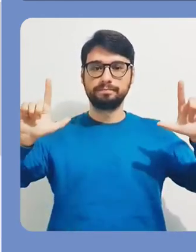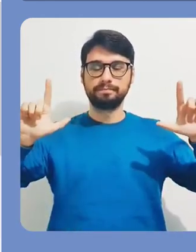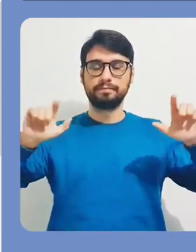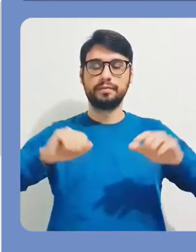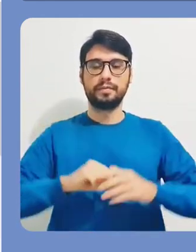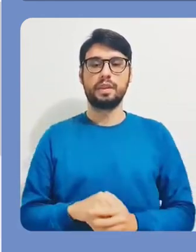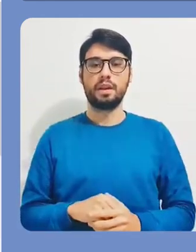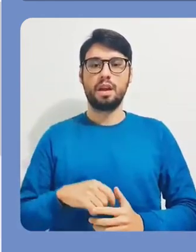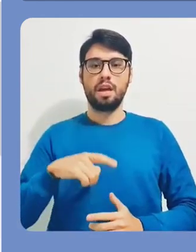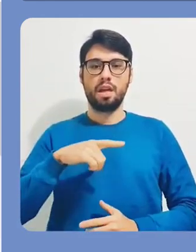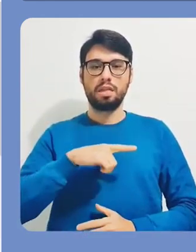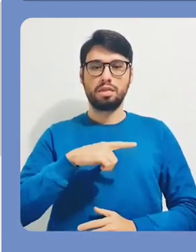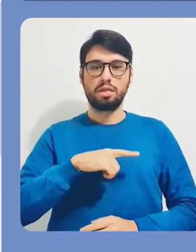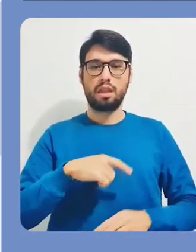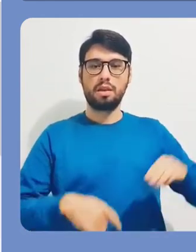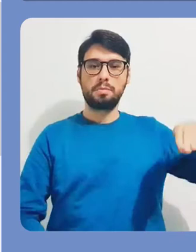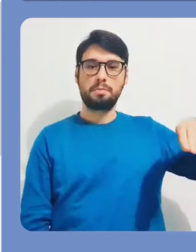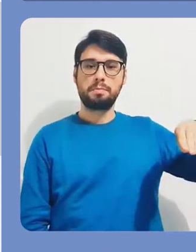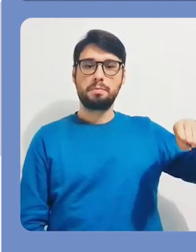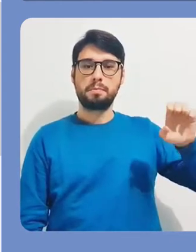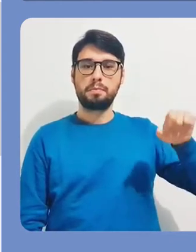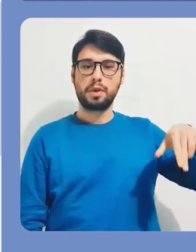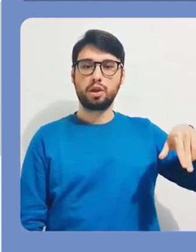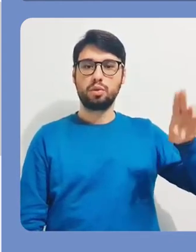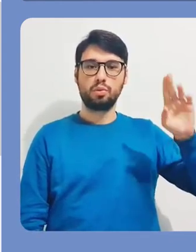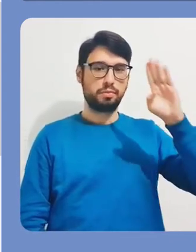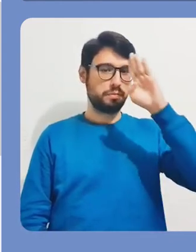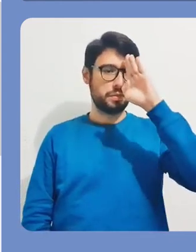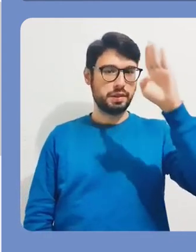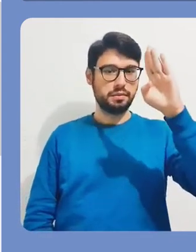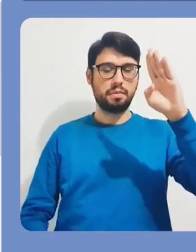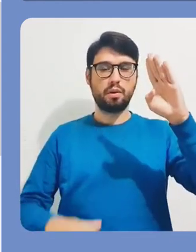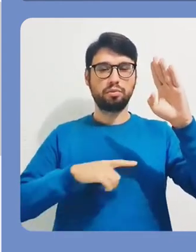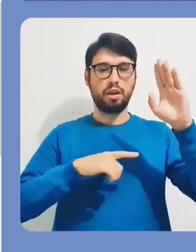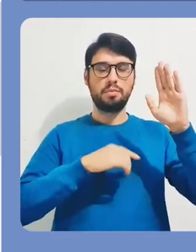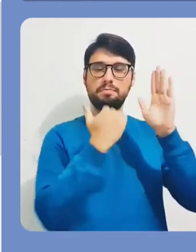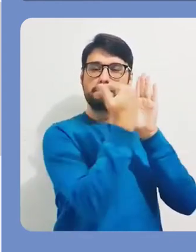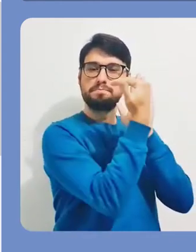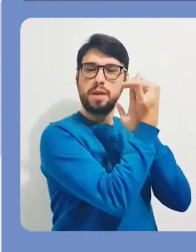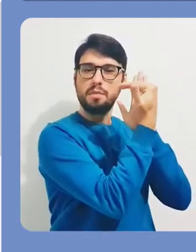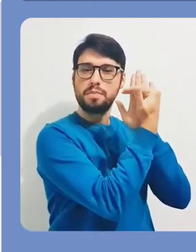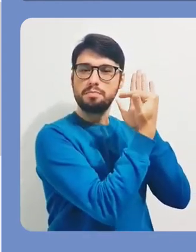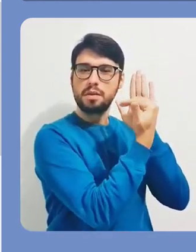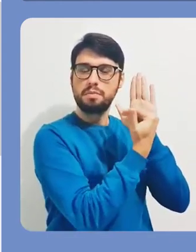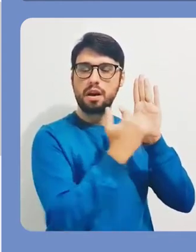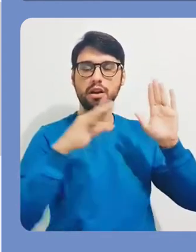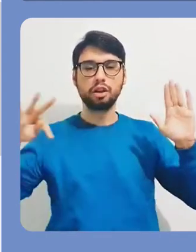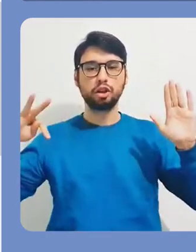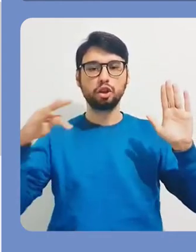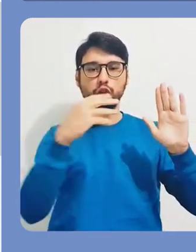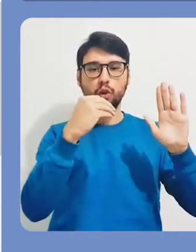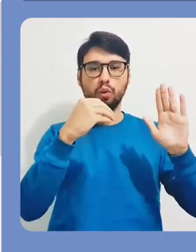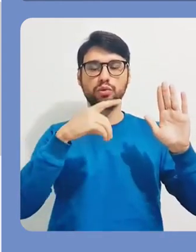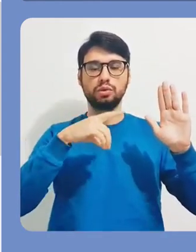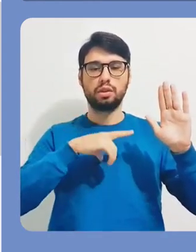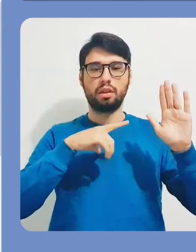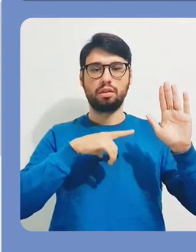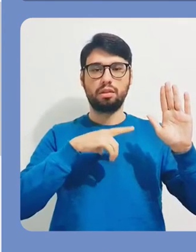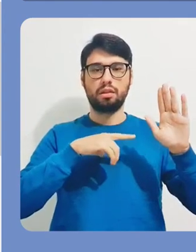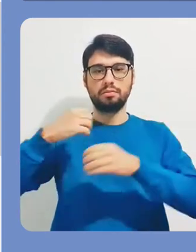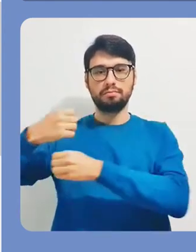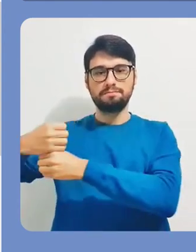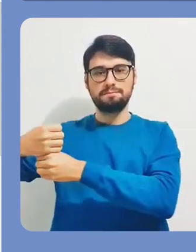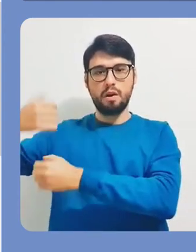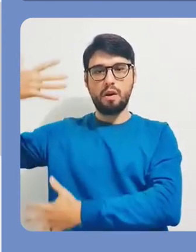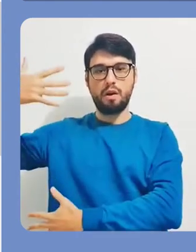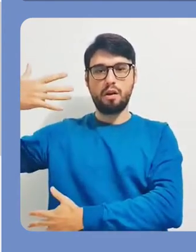Quando eu venho nesse ambiente, eu tenho aqui as opções de menu principal, os arquivos, né,